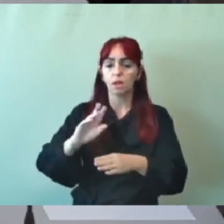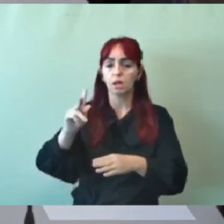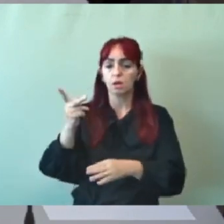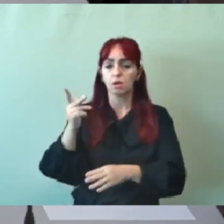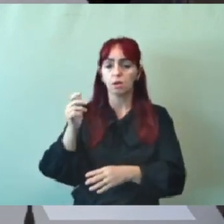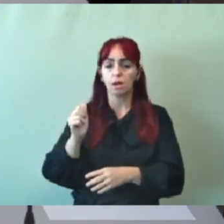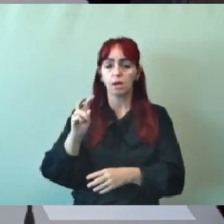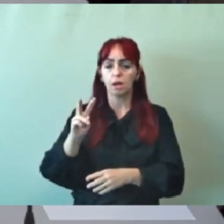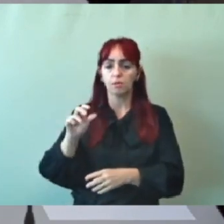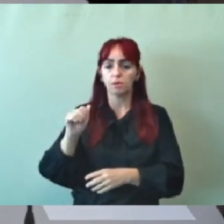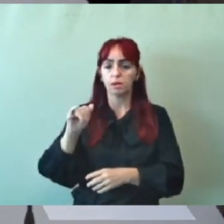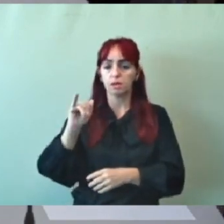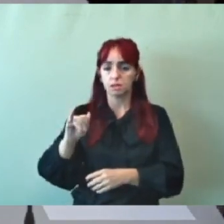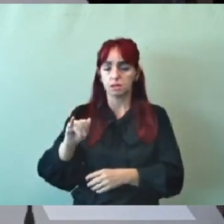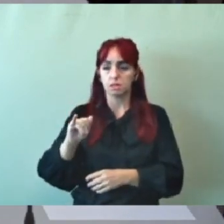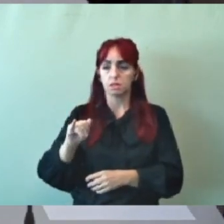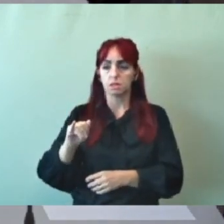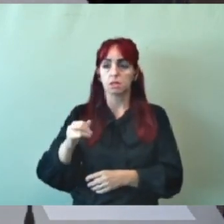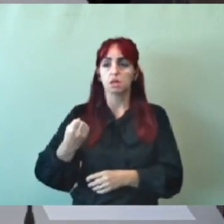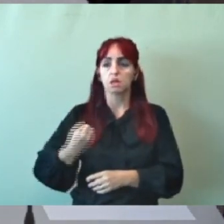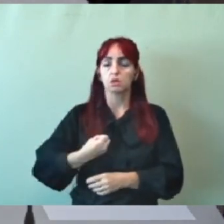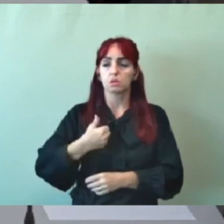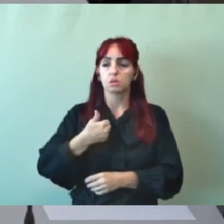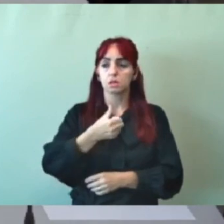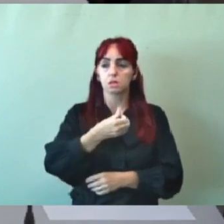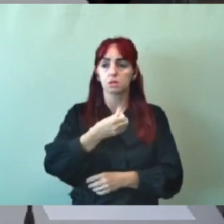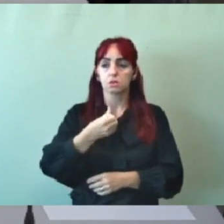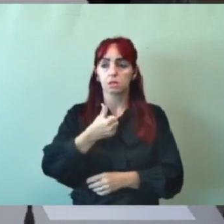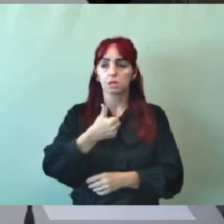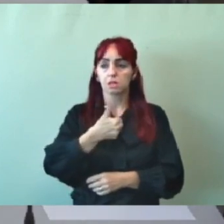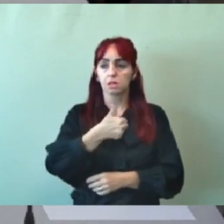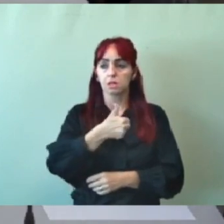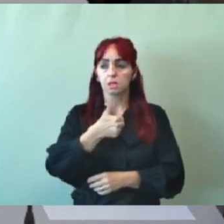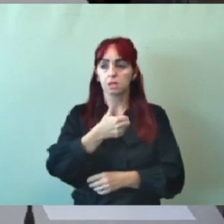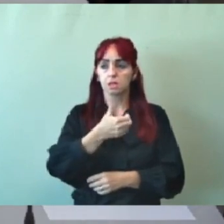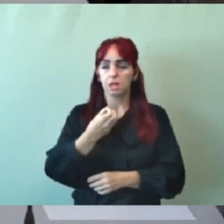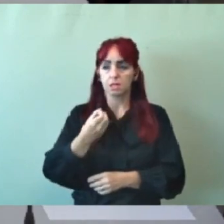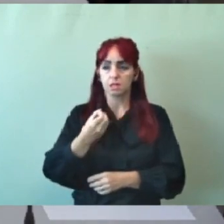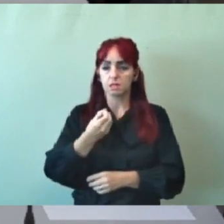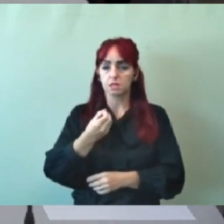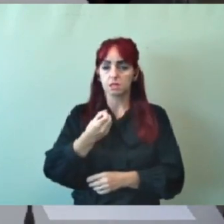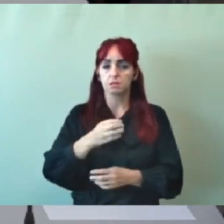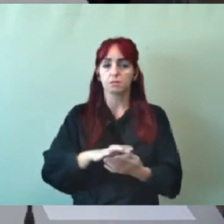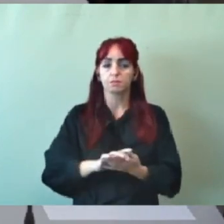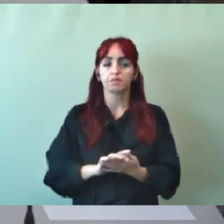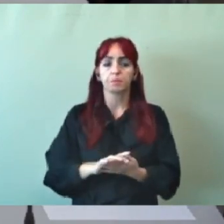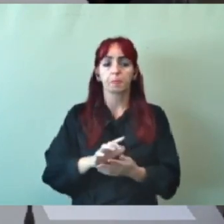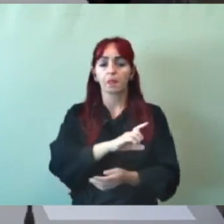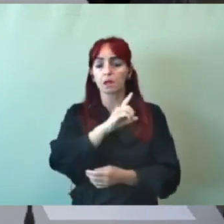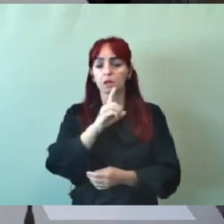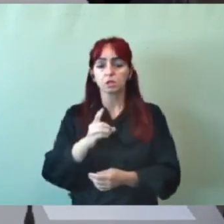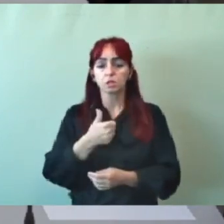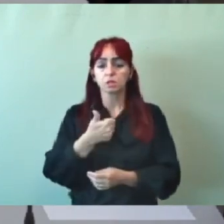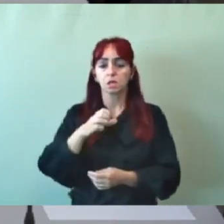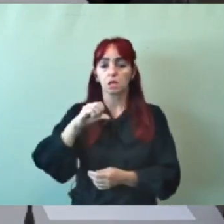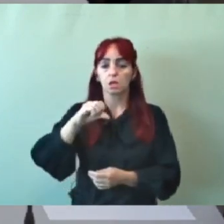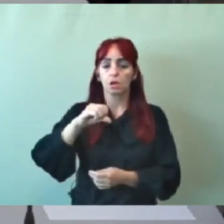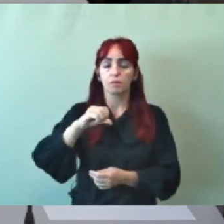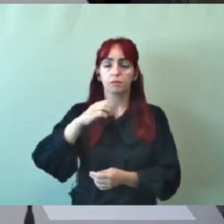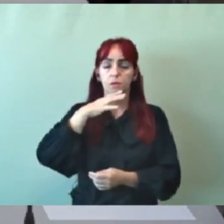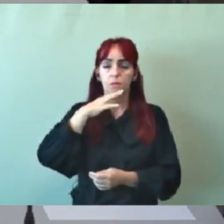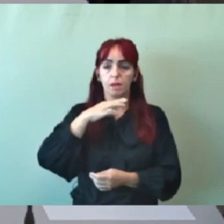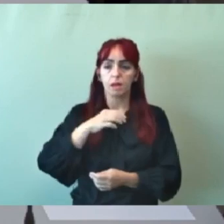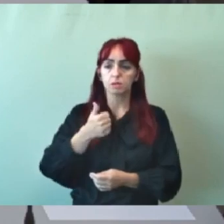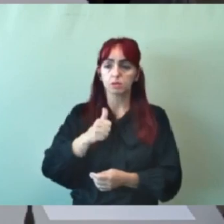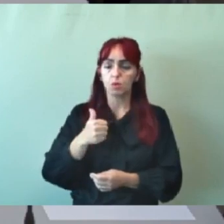número 110, Estrela d'Alva. Data 19 de março, horário às 11h30. Autoria